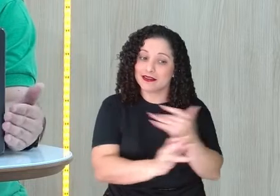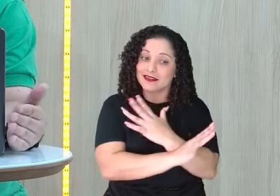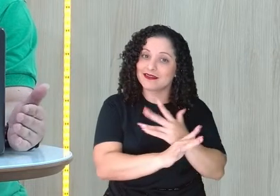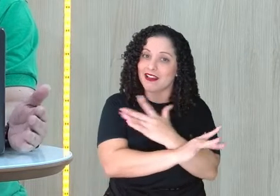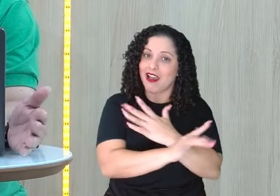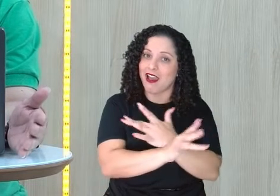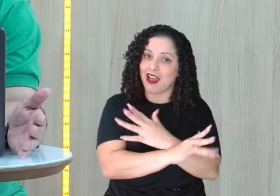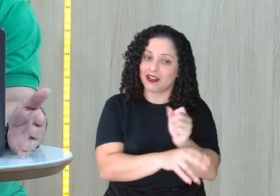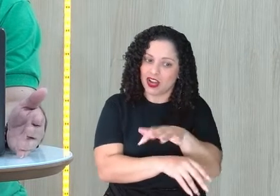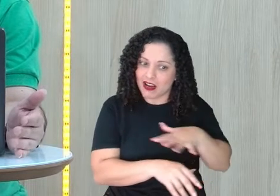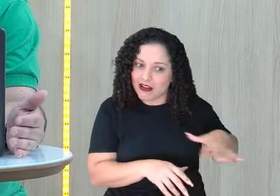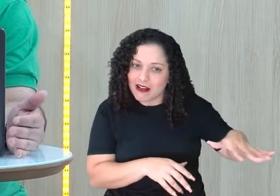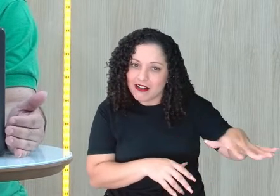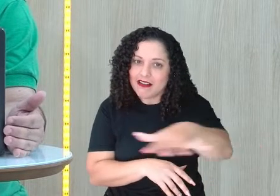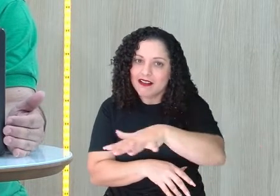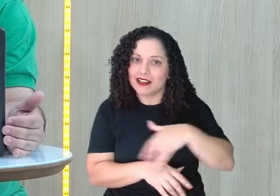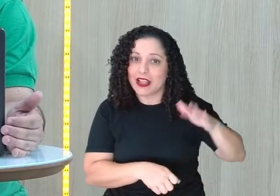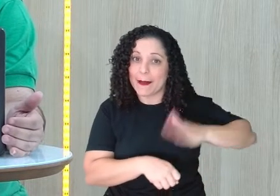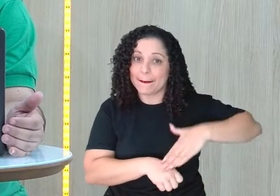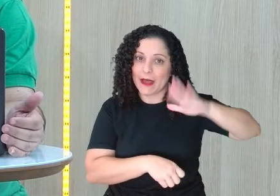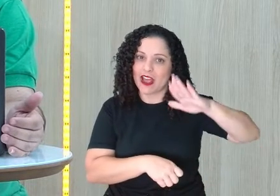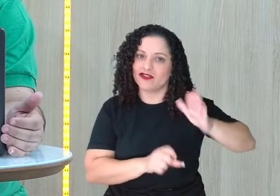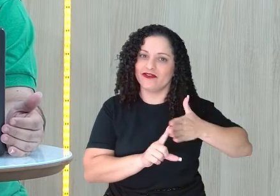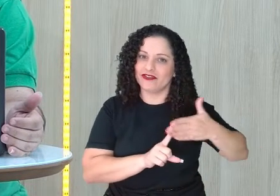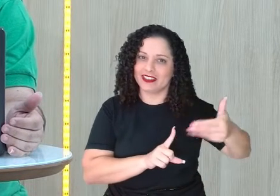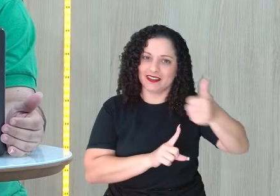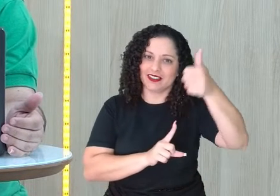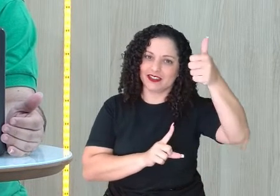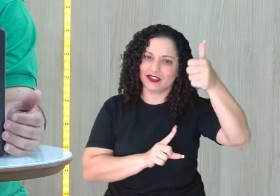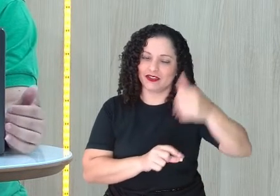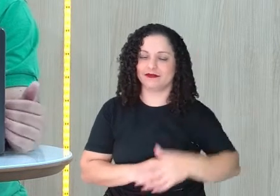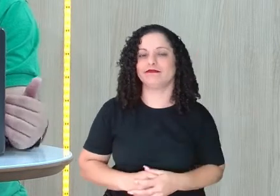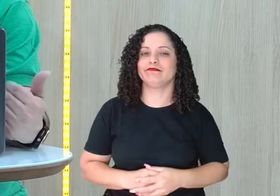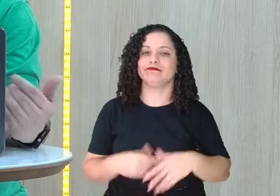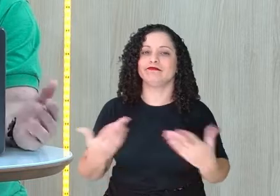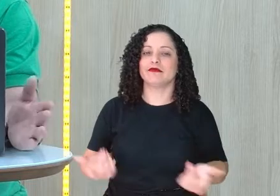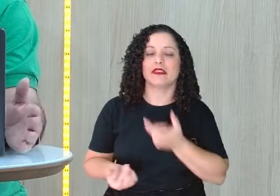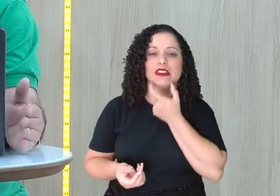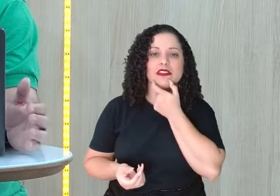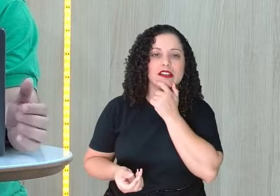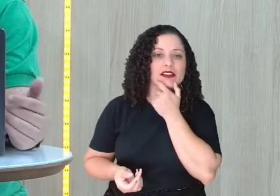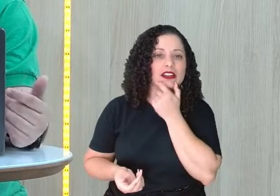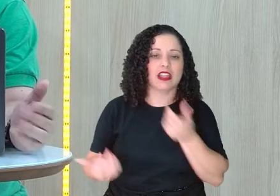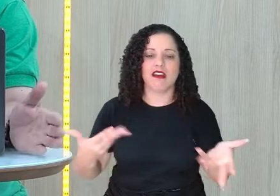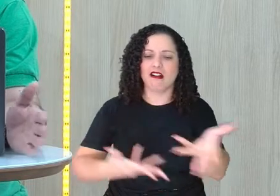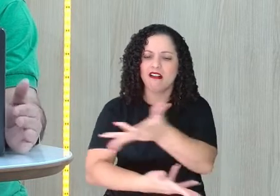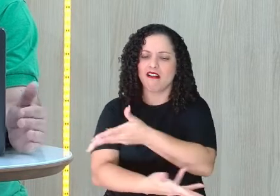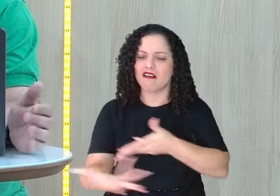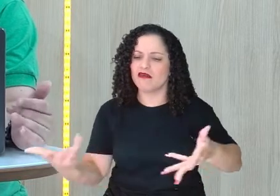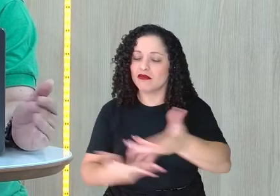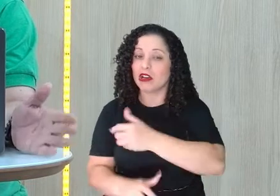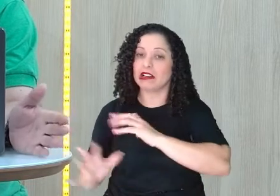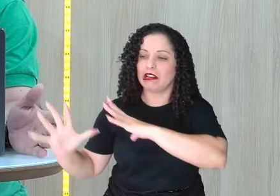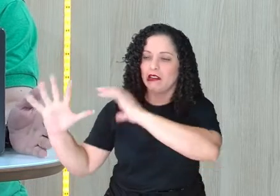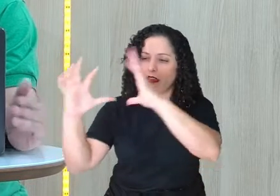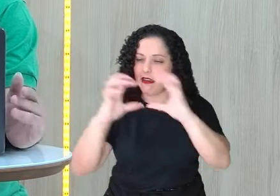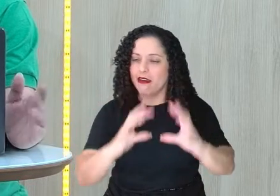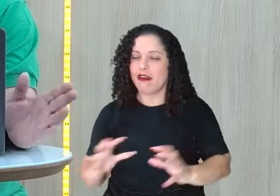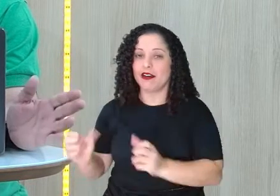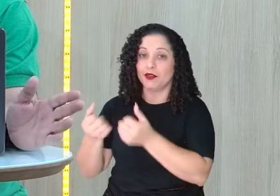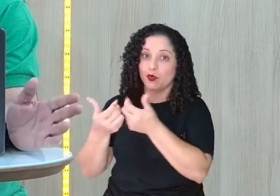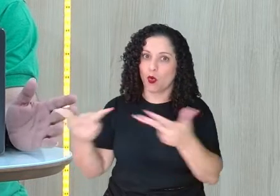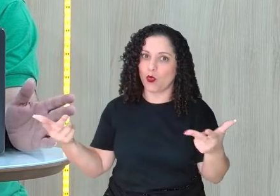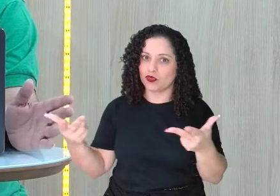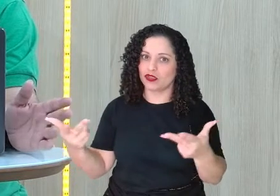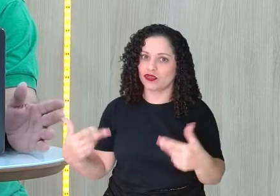Isso. Então, daí, por exemplo, né, depois do fato de que a Inglaterra se envolveu em um bocado de guerra, um bocado de conflito, lá